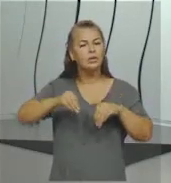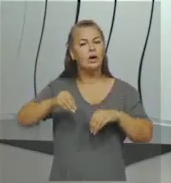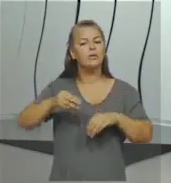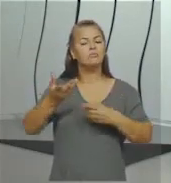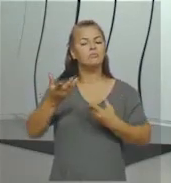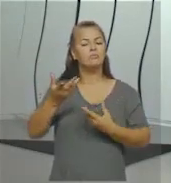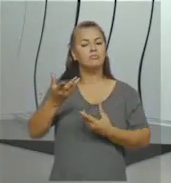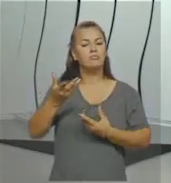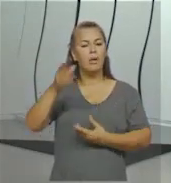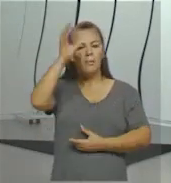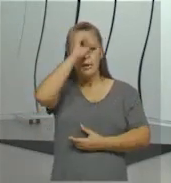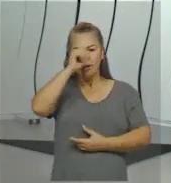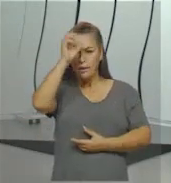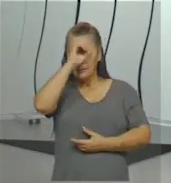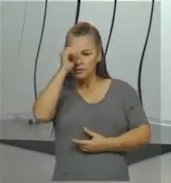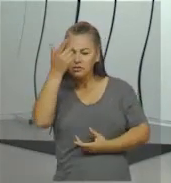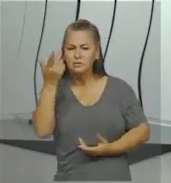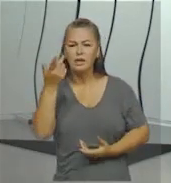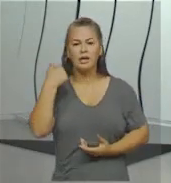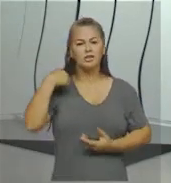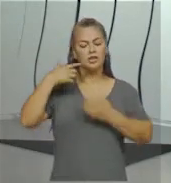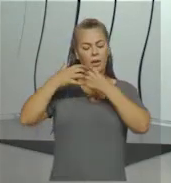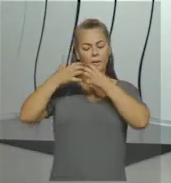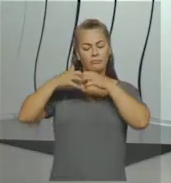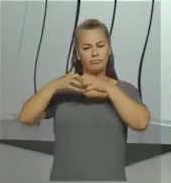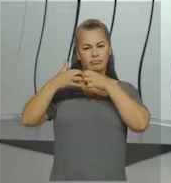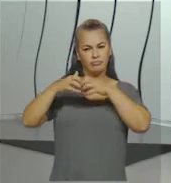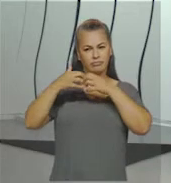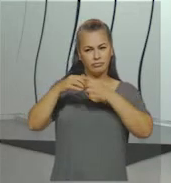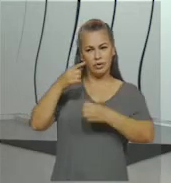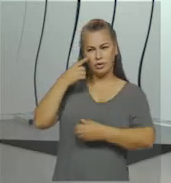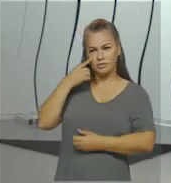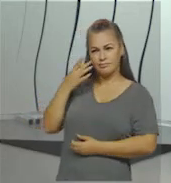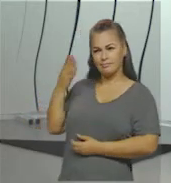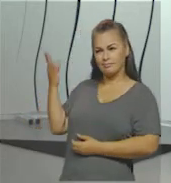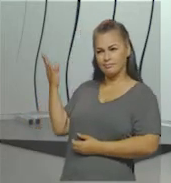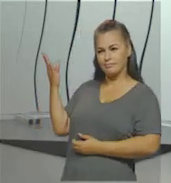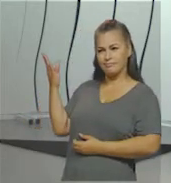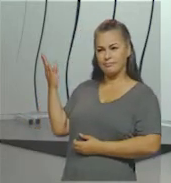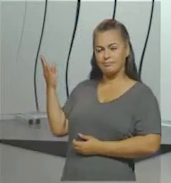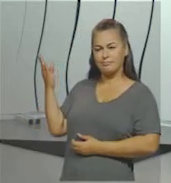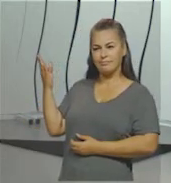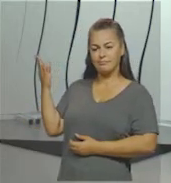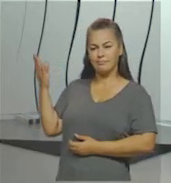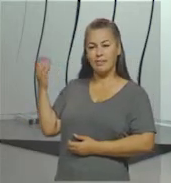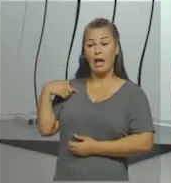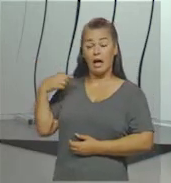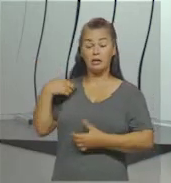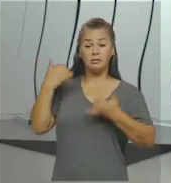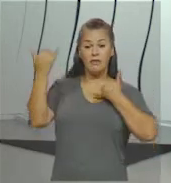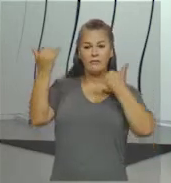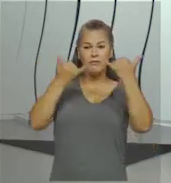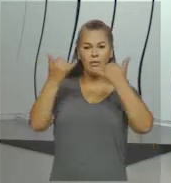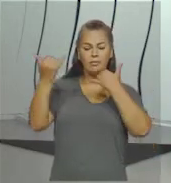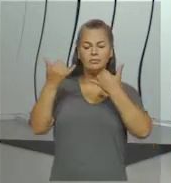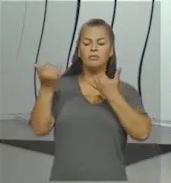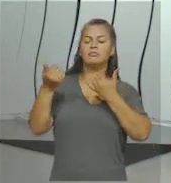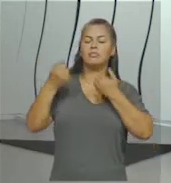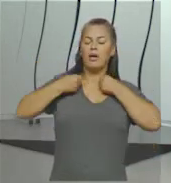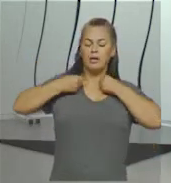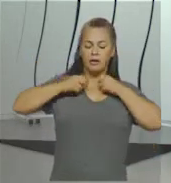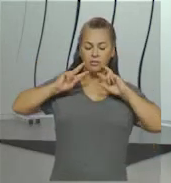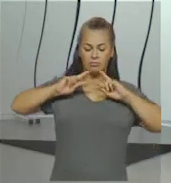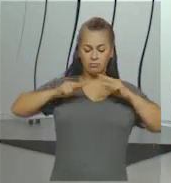lembrar, aqui a fenda pré-sináptica, o neurotransmissor vai passar de um neurônio para outro e vai, então,